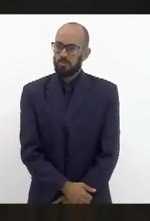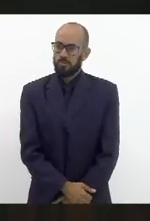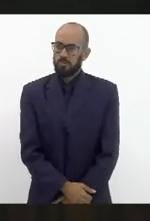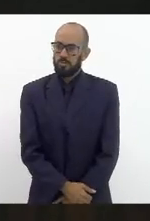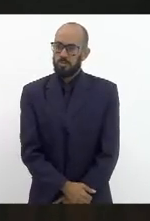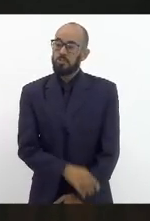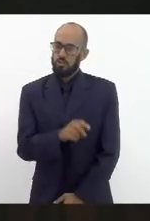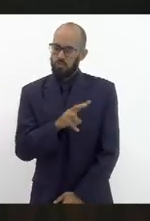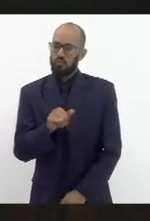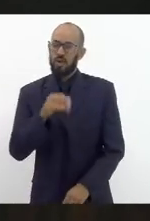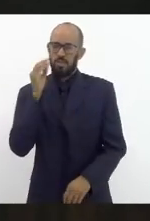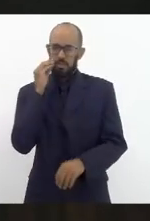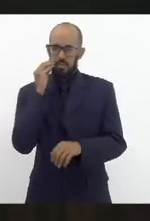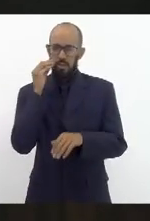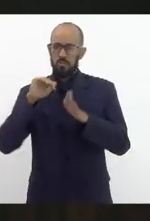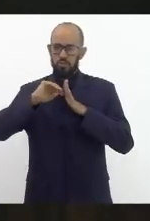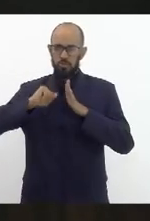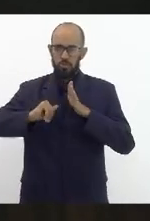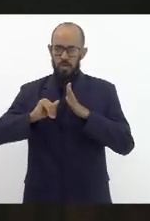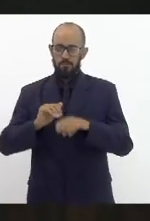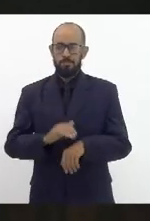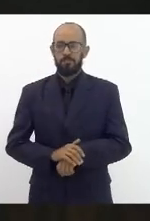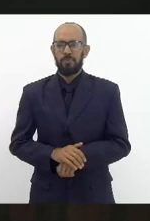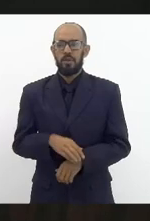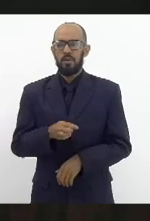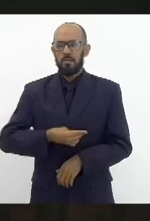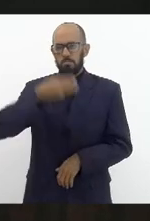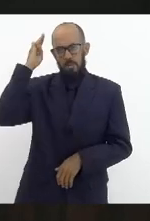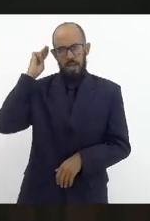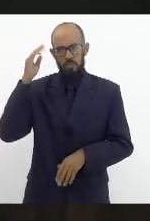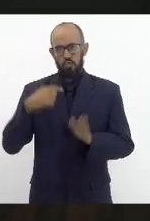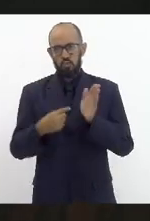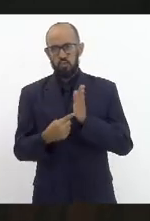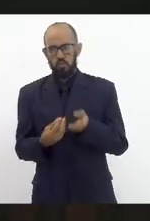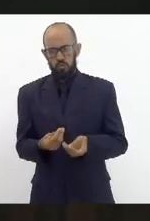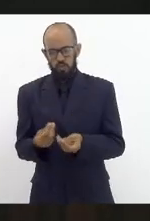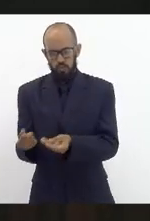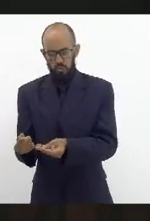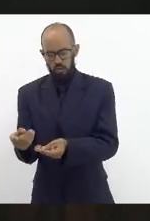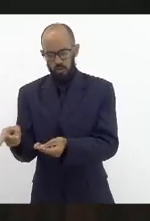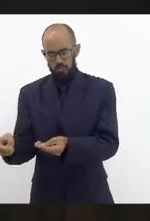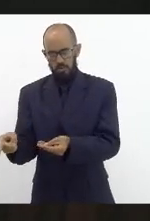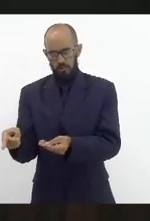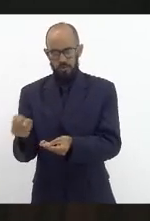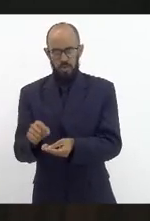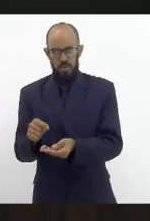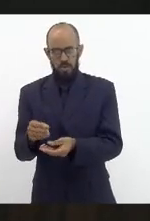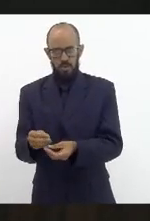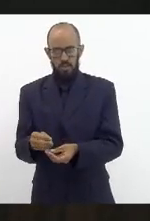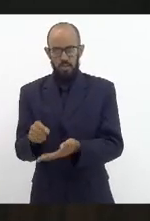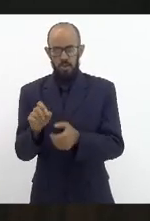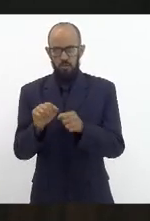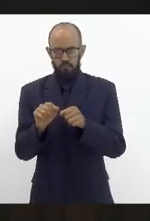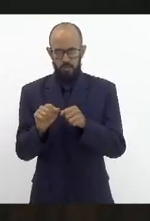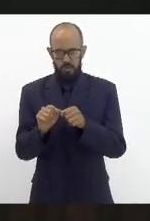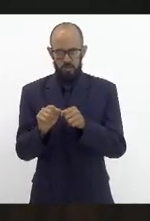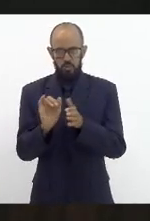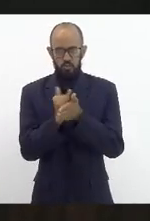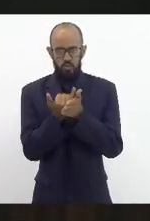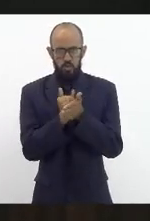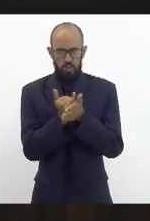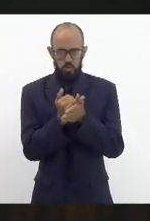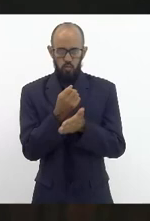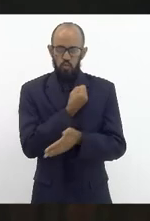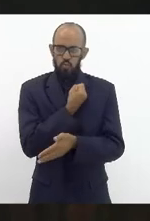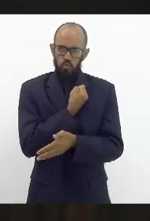vamos reverter isso. Eu trouxe aqui, Márcio, para você, eu trouxe aqui uns inscritos em cada concurso, e eu vou repetir,